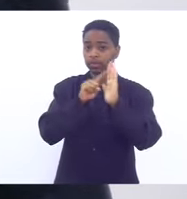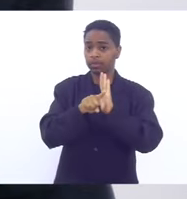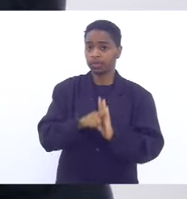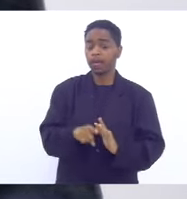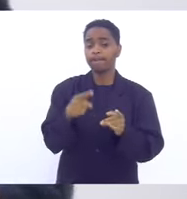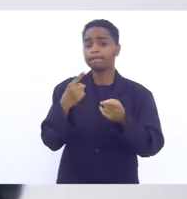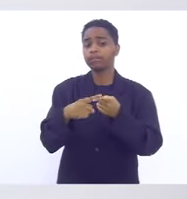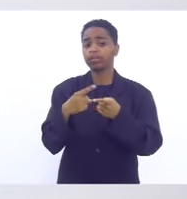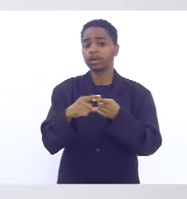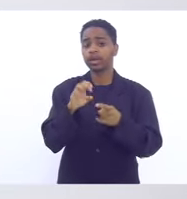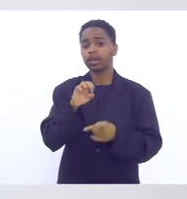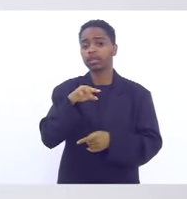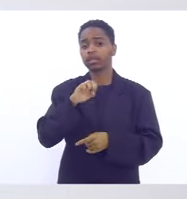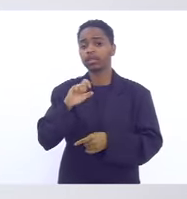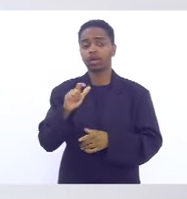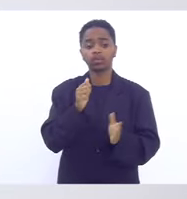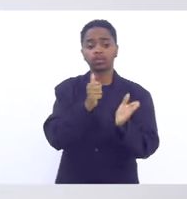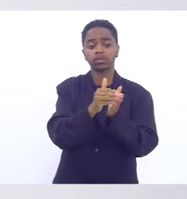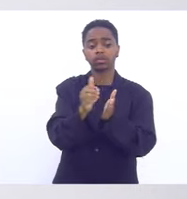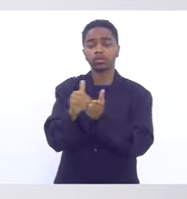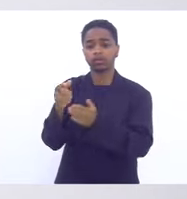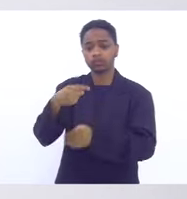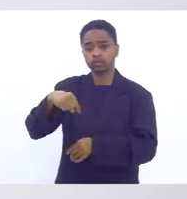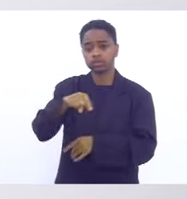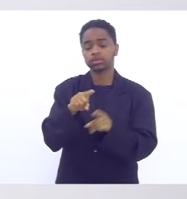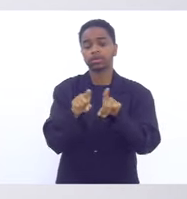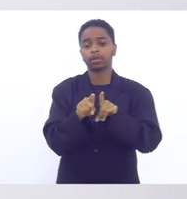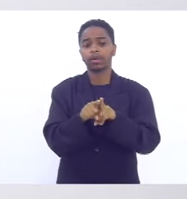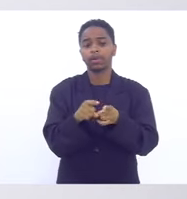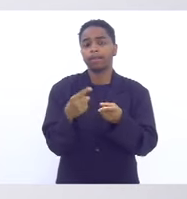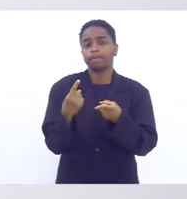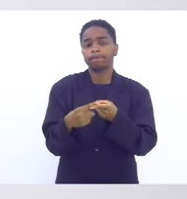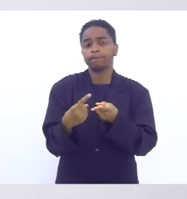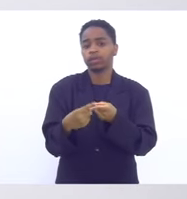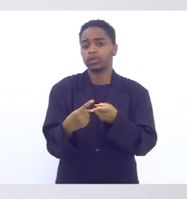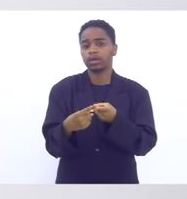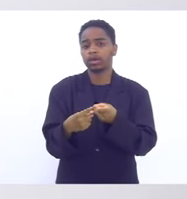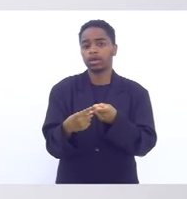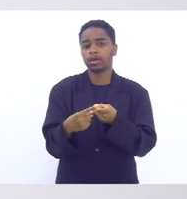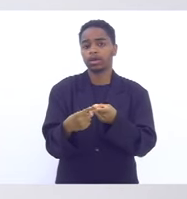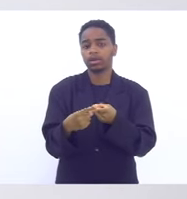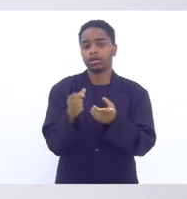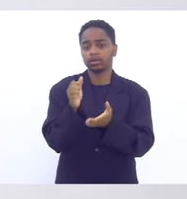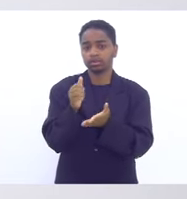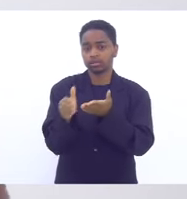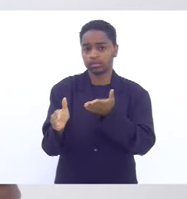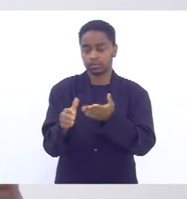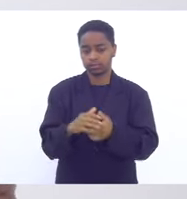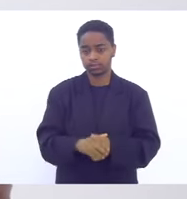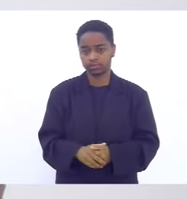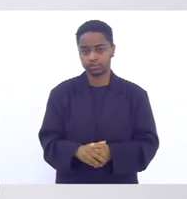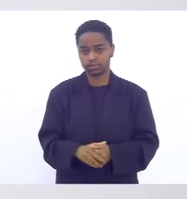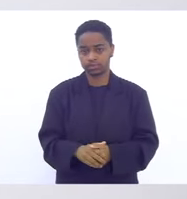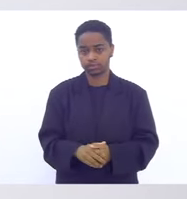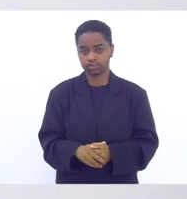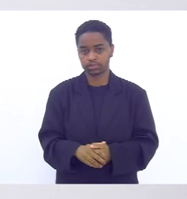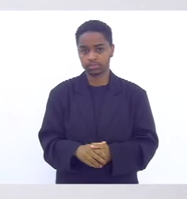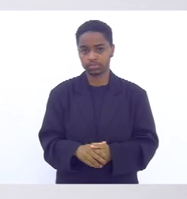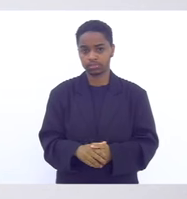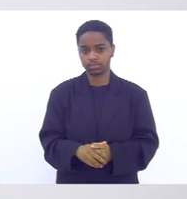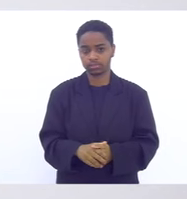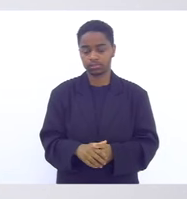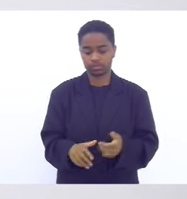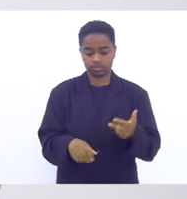que que você foi demitido e o que te levou ao seu desligamento da empresa. Quatro, relatório